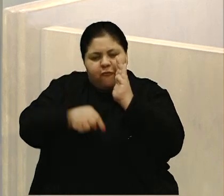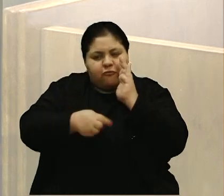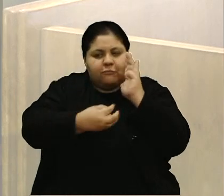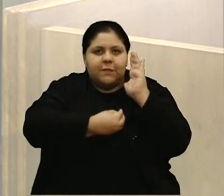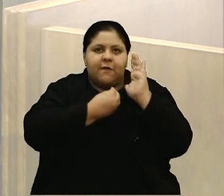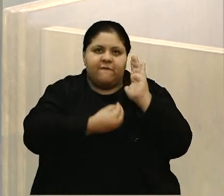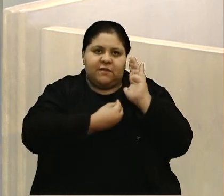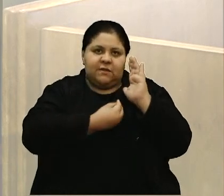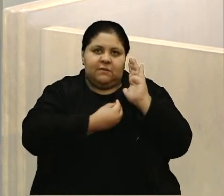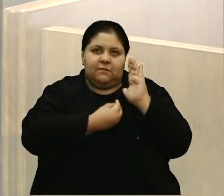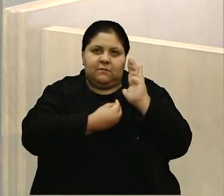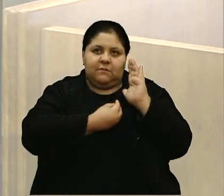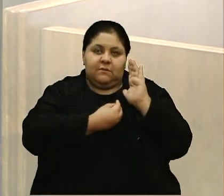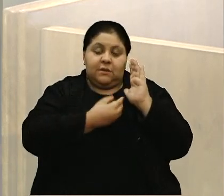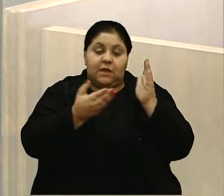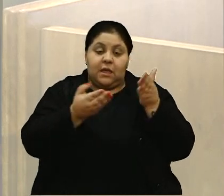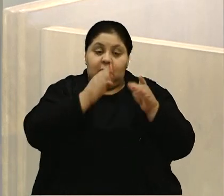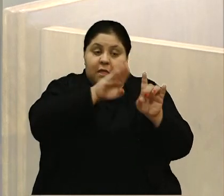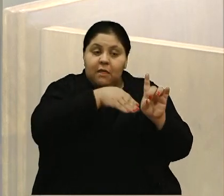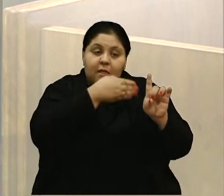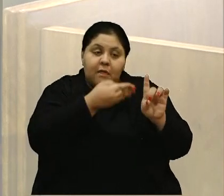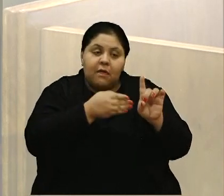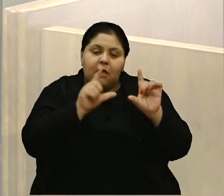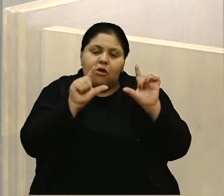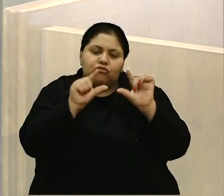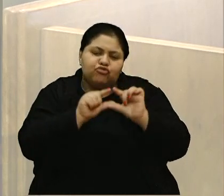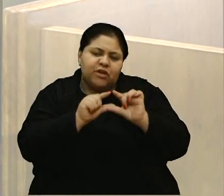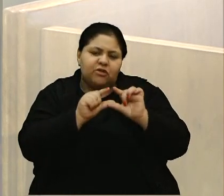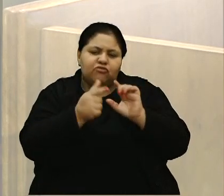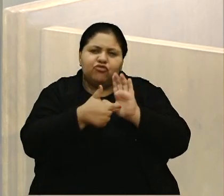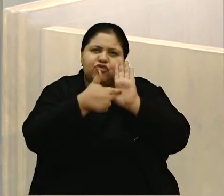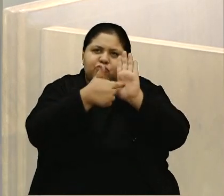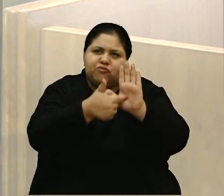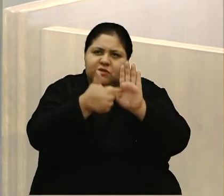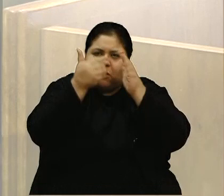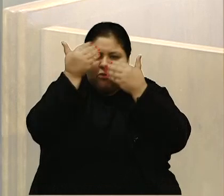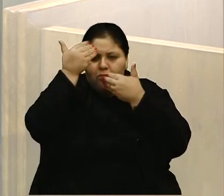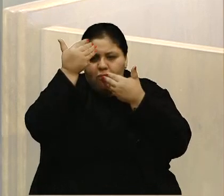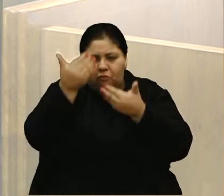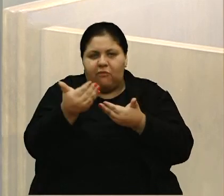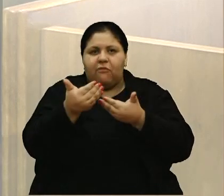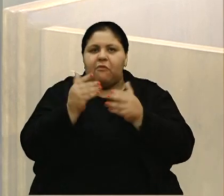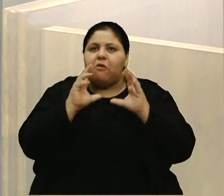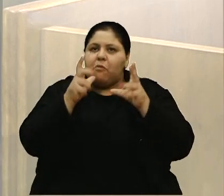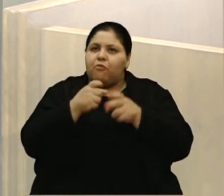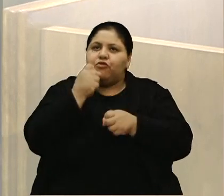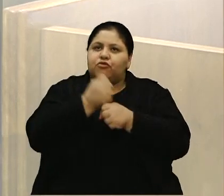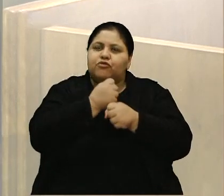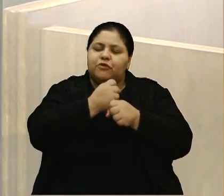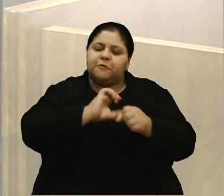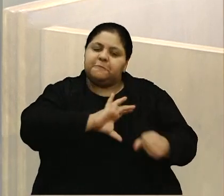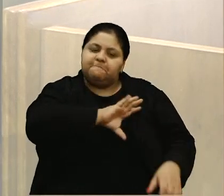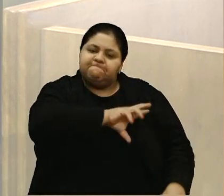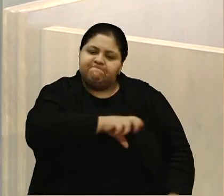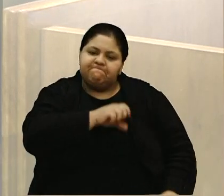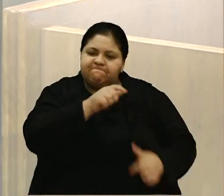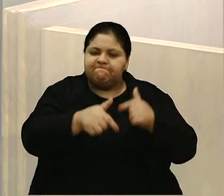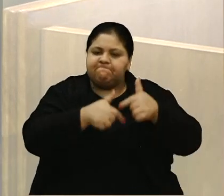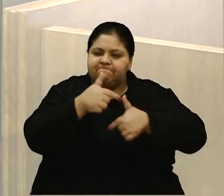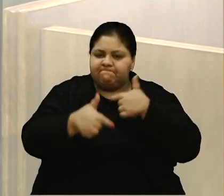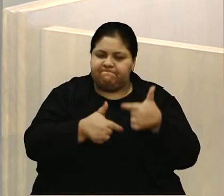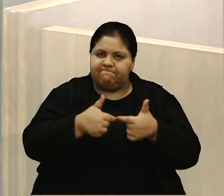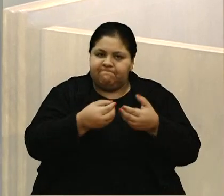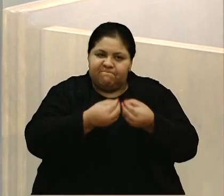vidas. Esta homenagem é uma pequena forma de expressar nossa gratidão por todos os anos de amor e dedicação que